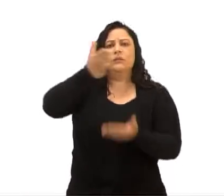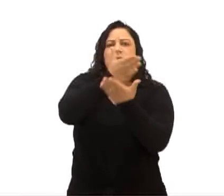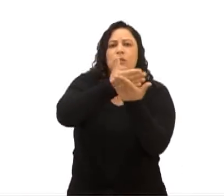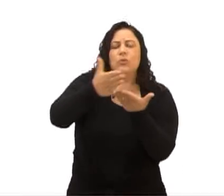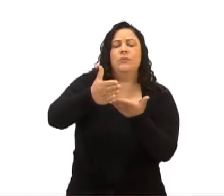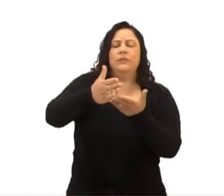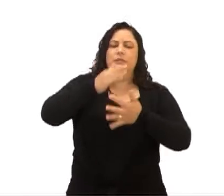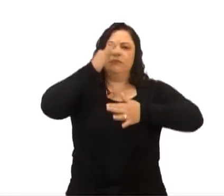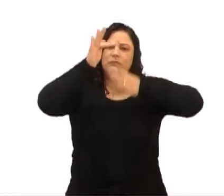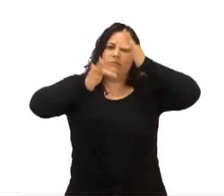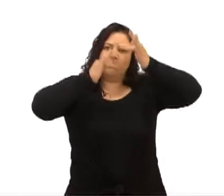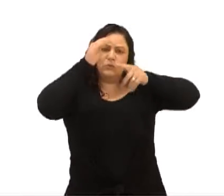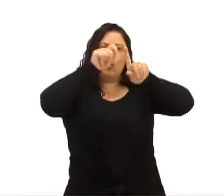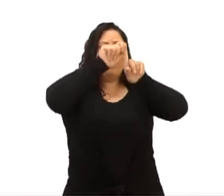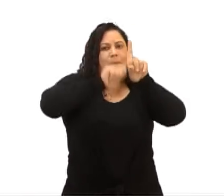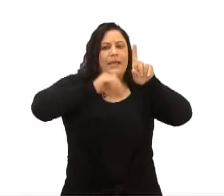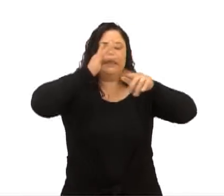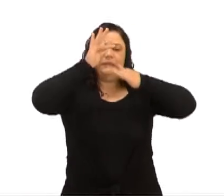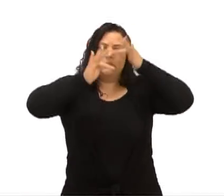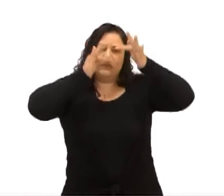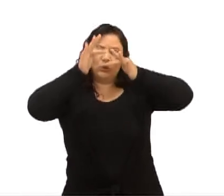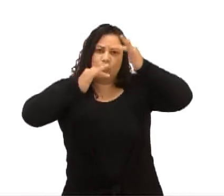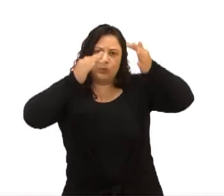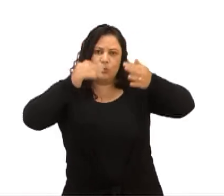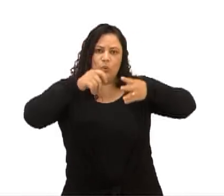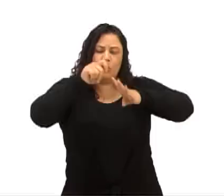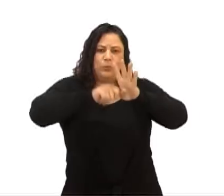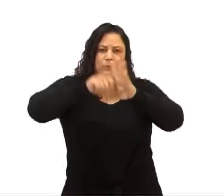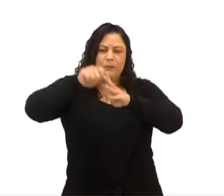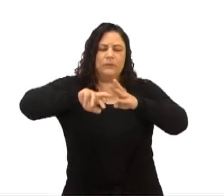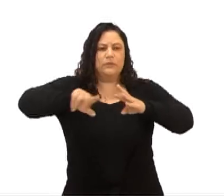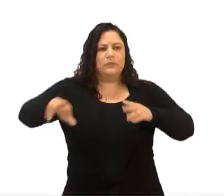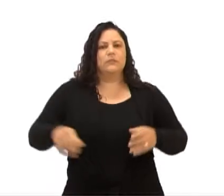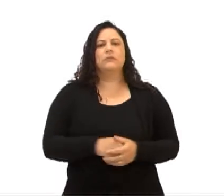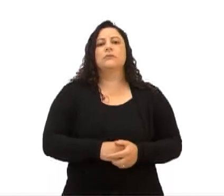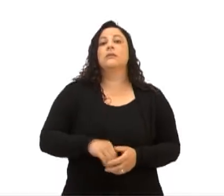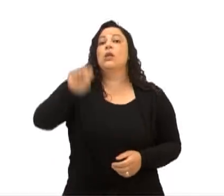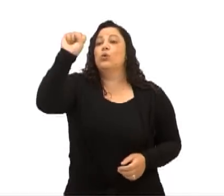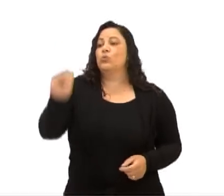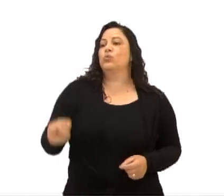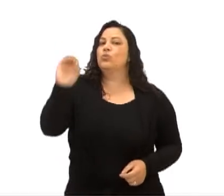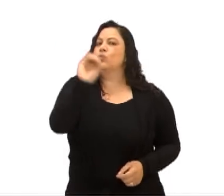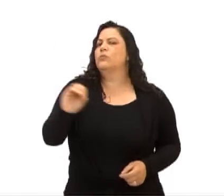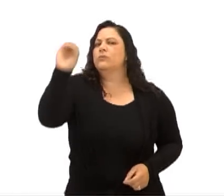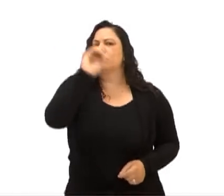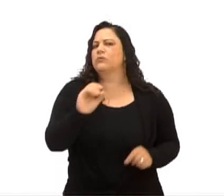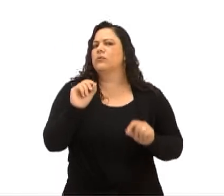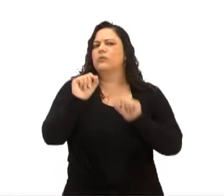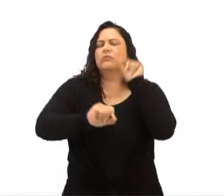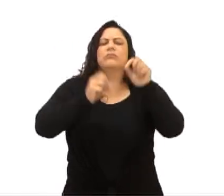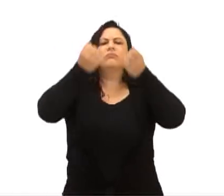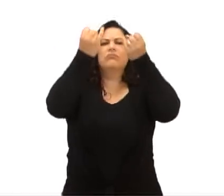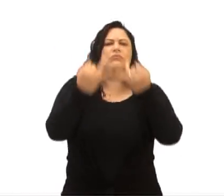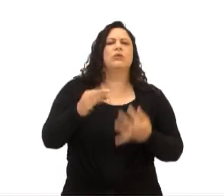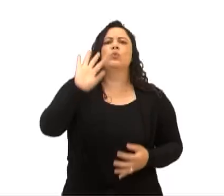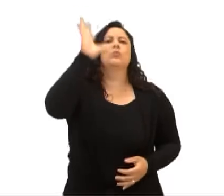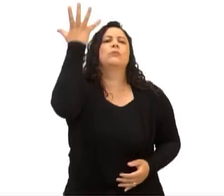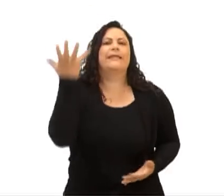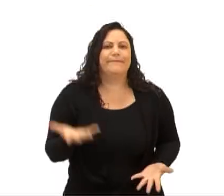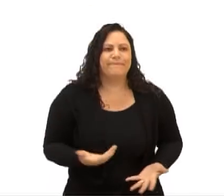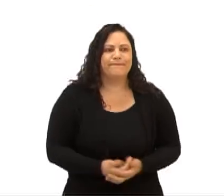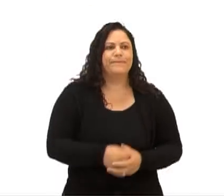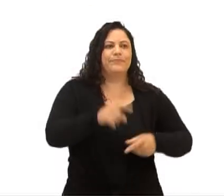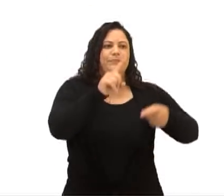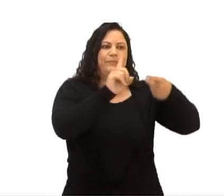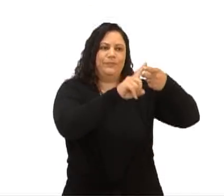a primavera e no hemisfério sul o outono, dizemos que está ocorrendo o quê? Letra A, solstício de